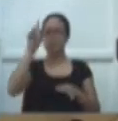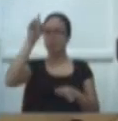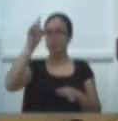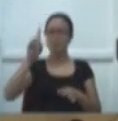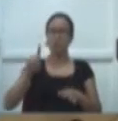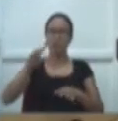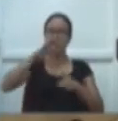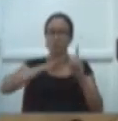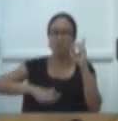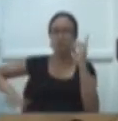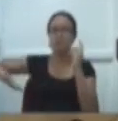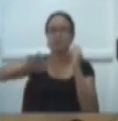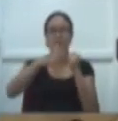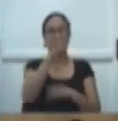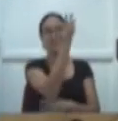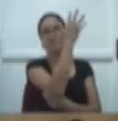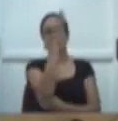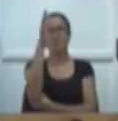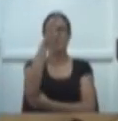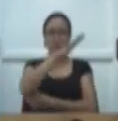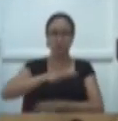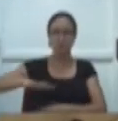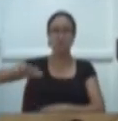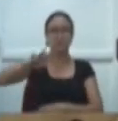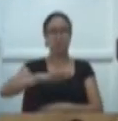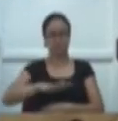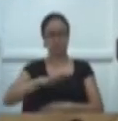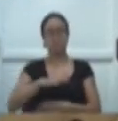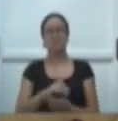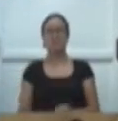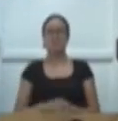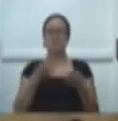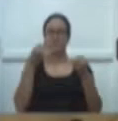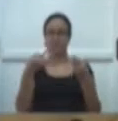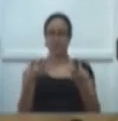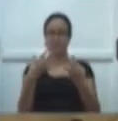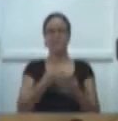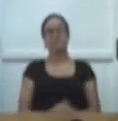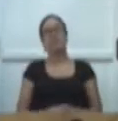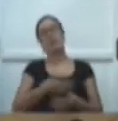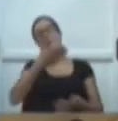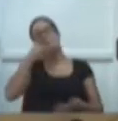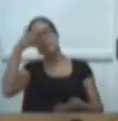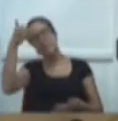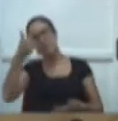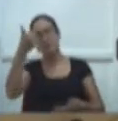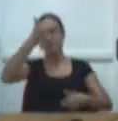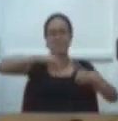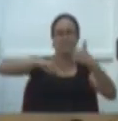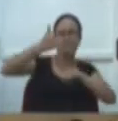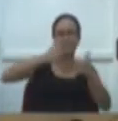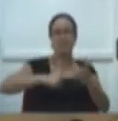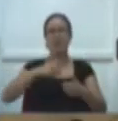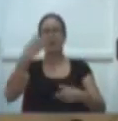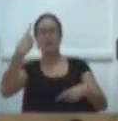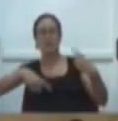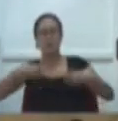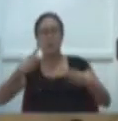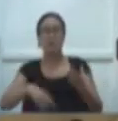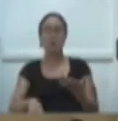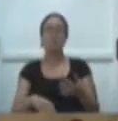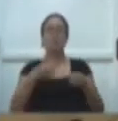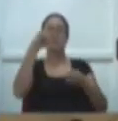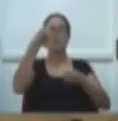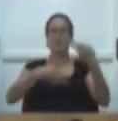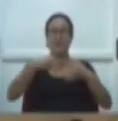providências. Para melhor análise da proposta, encaminhamos a justificativa necessária à sua apresentação,